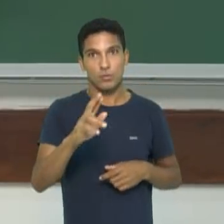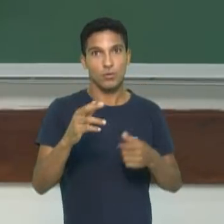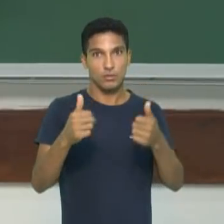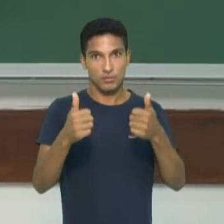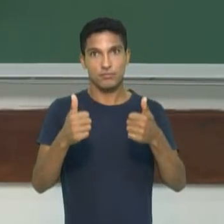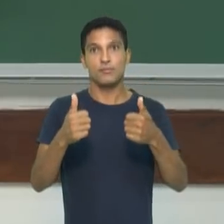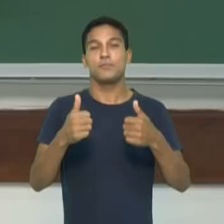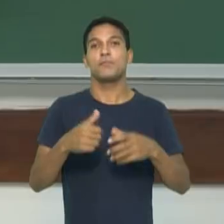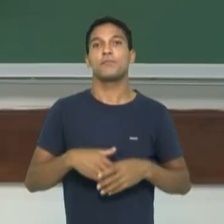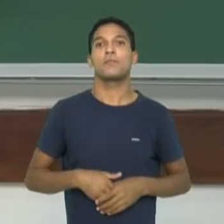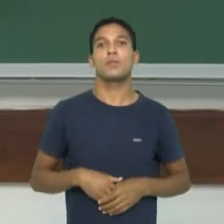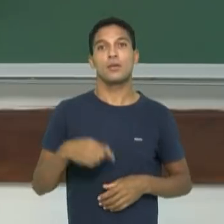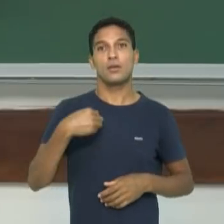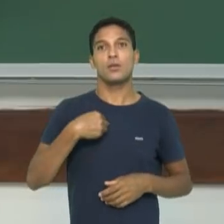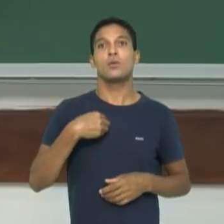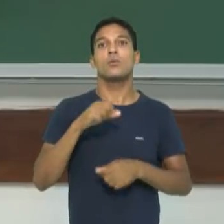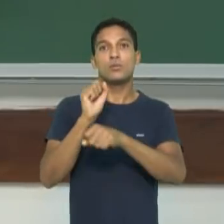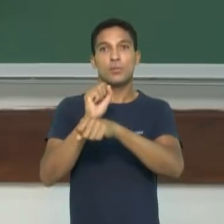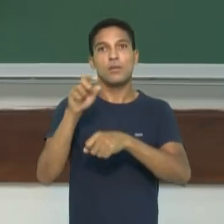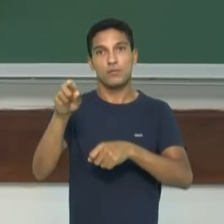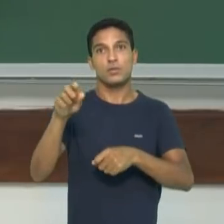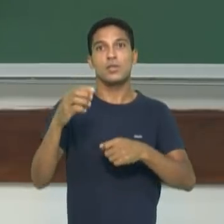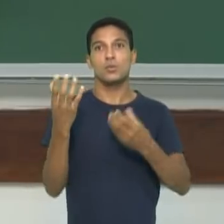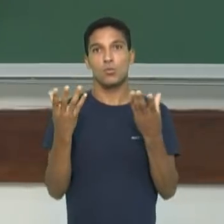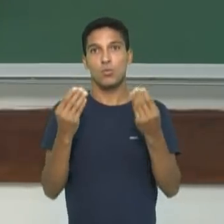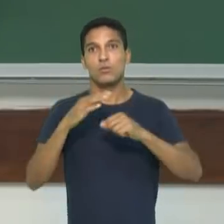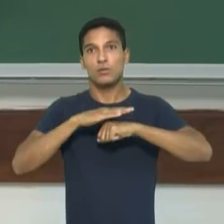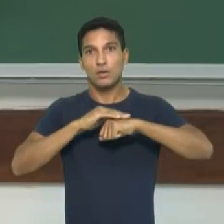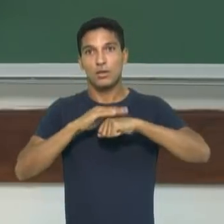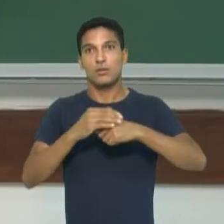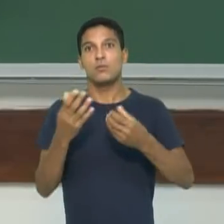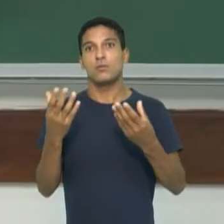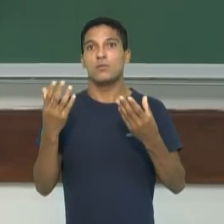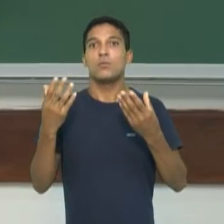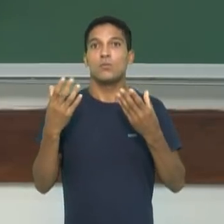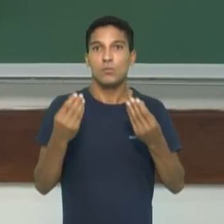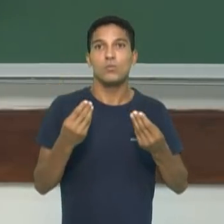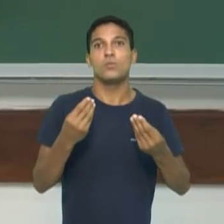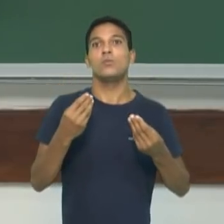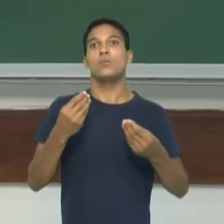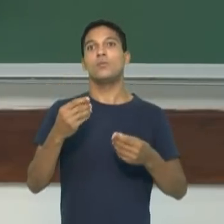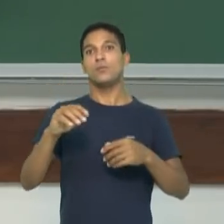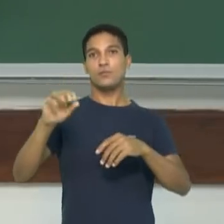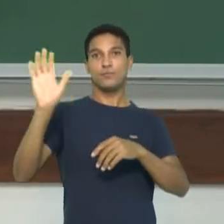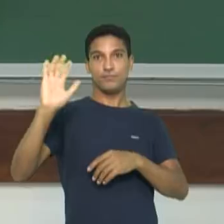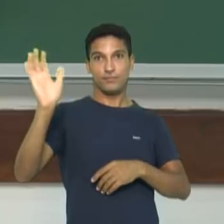eu espero vocês com muito carinho e com muito amor para a próxima aula. Até lá!